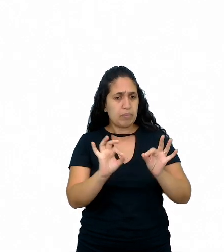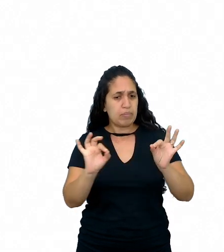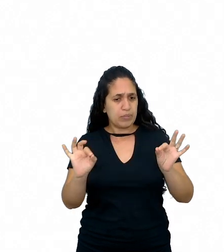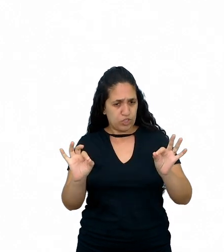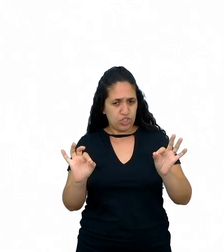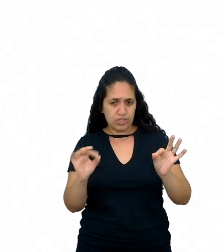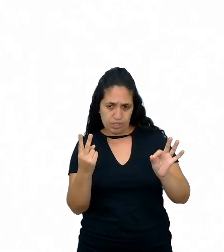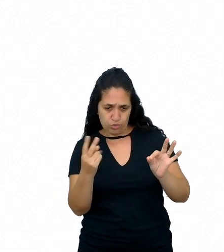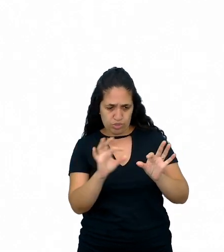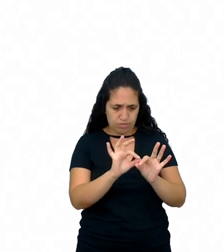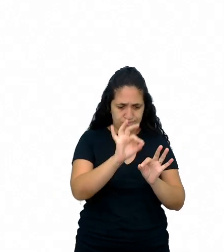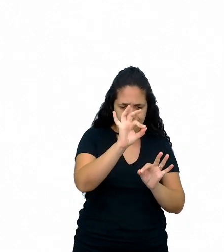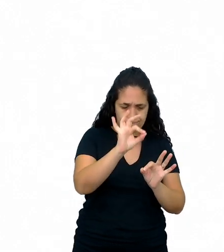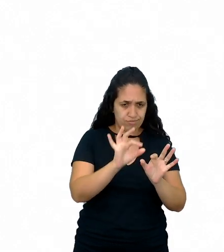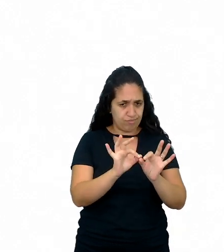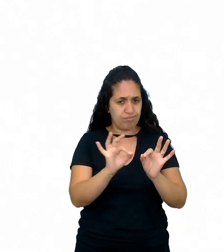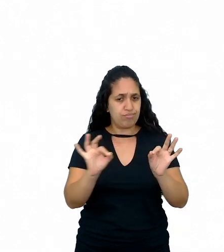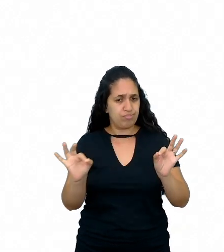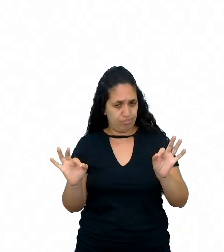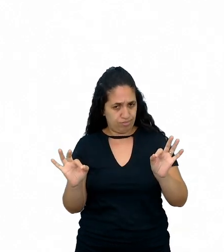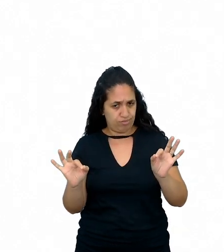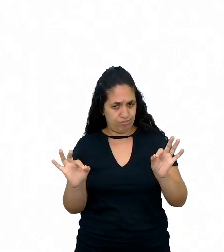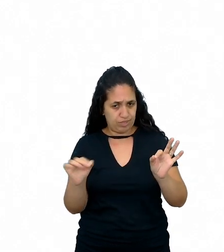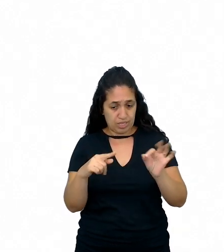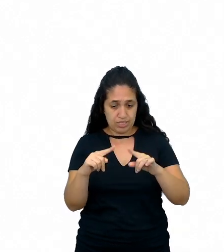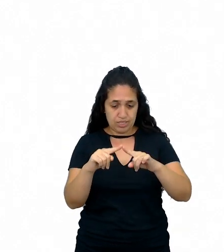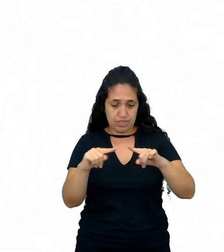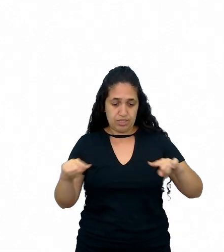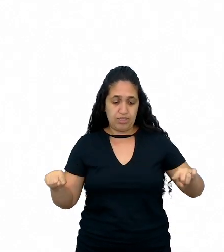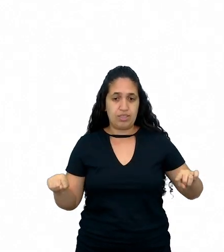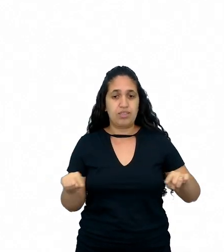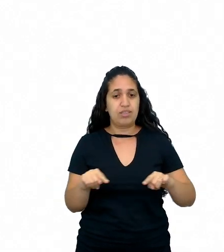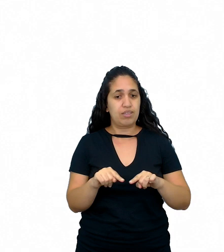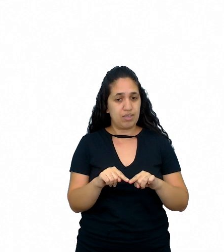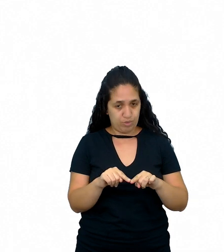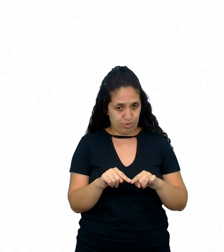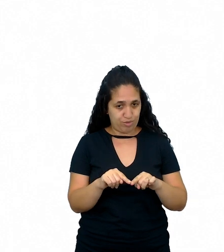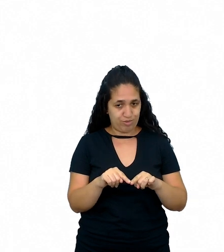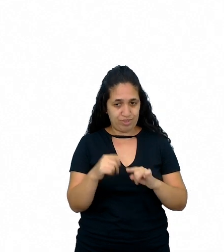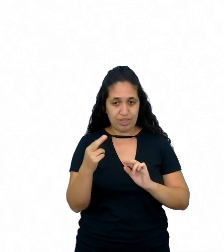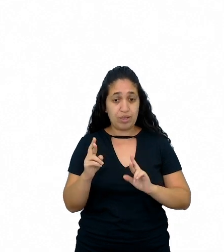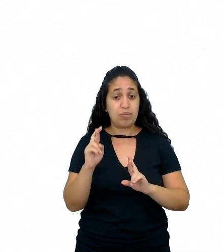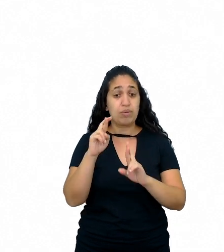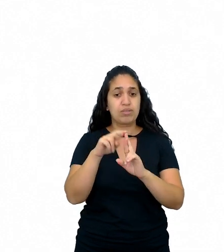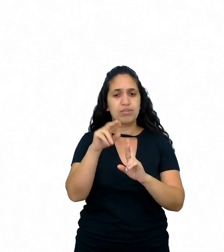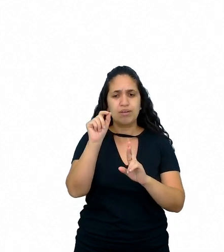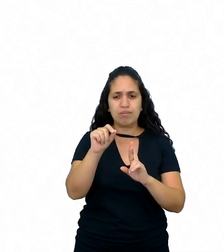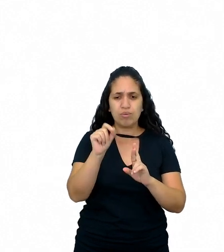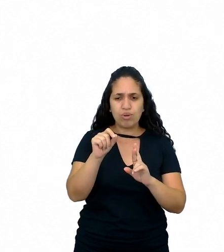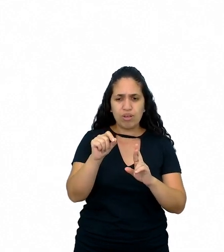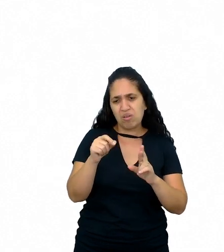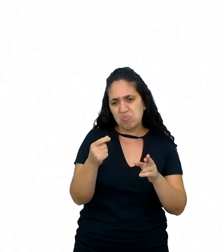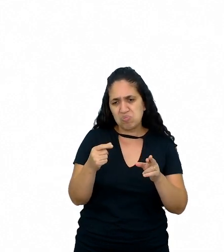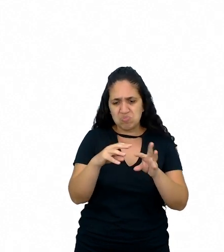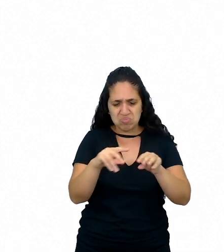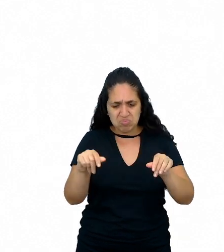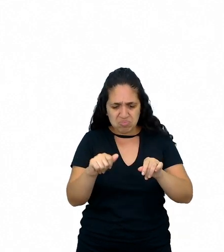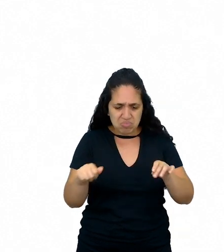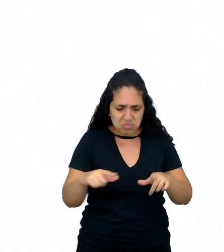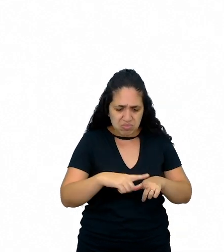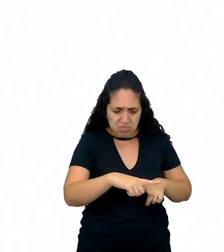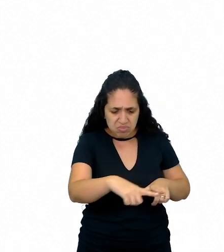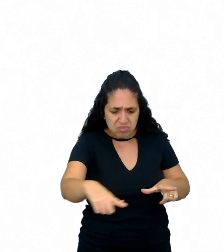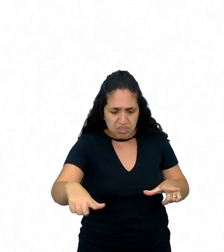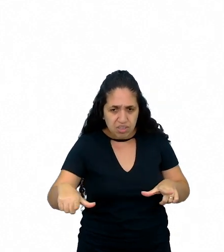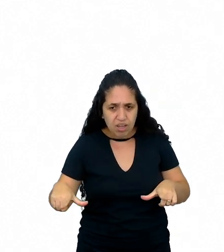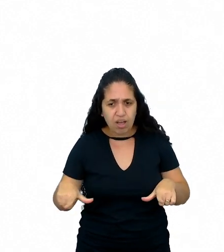de duas medidas, né? De duas medidas desse triângulo, tá? Que representa um terreno. E fala que esse triângulo representa um